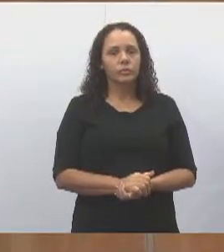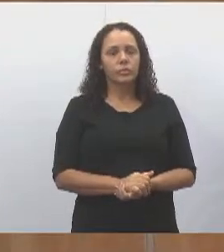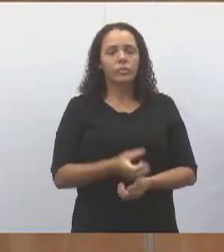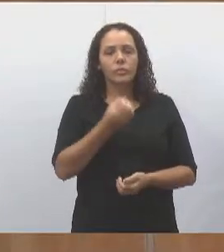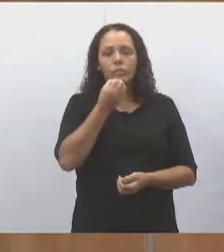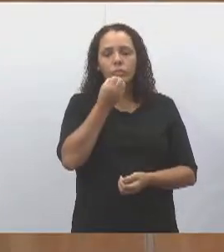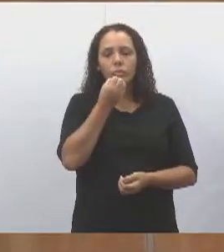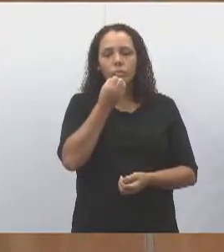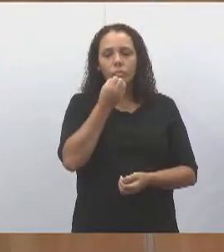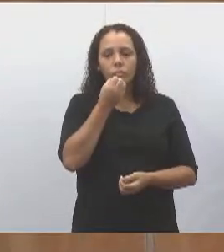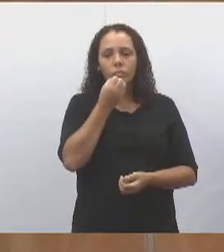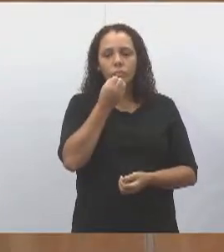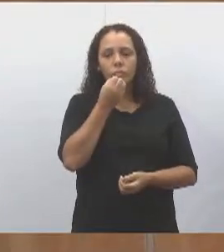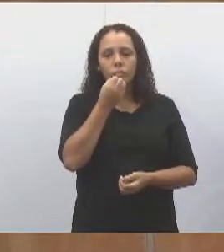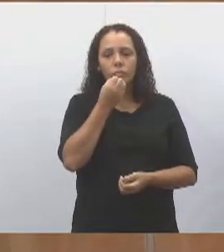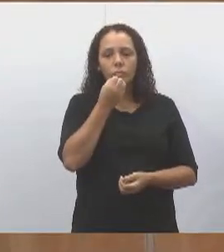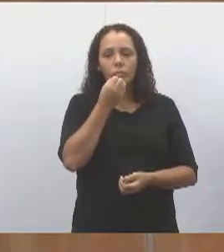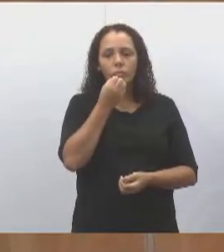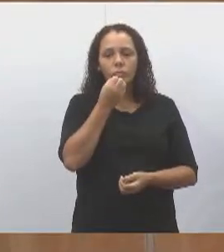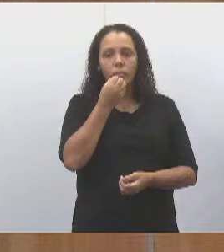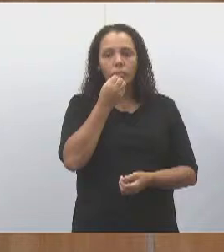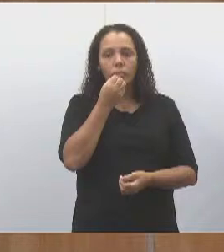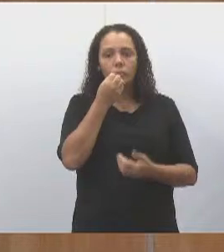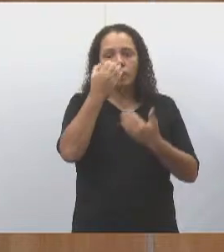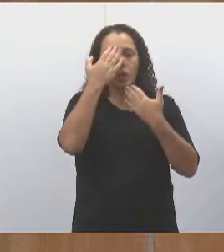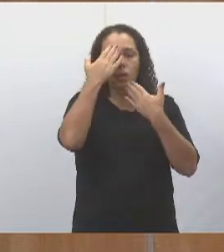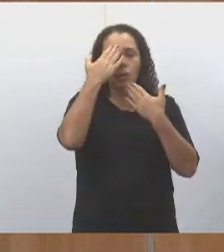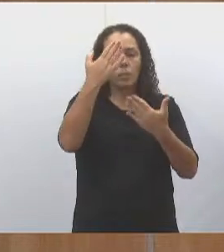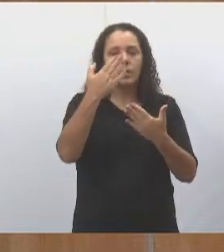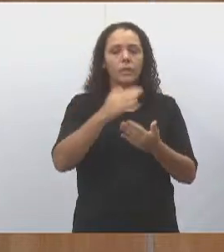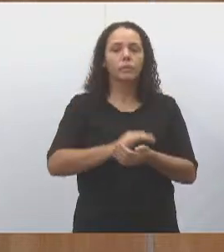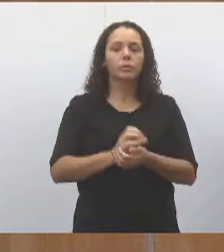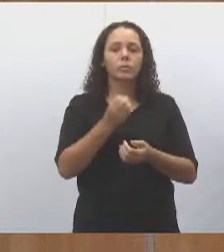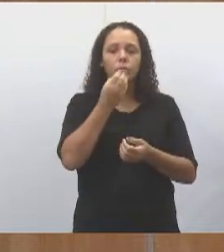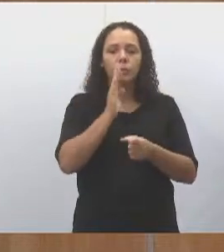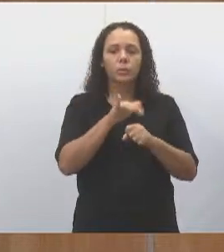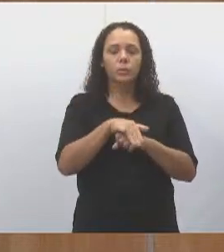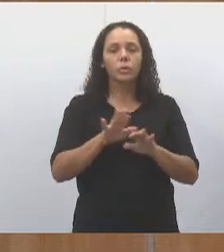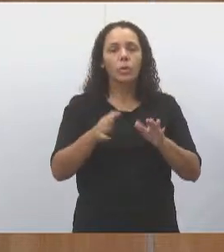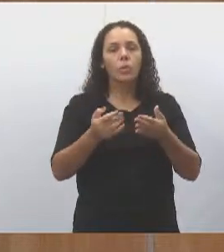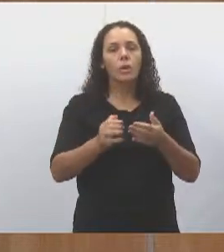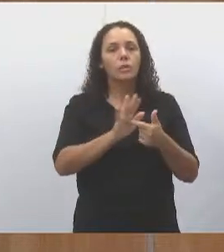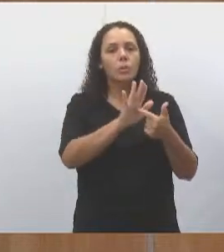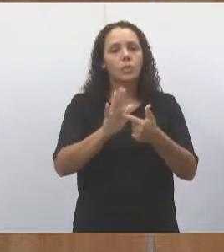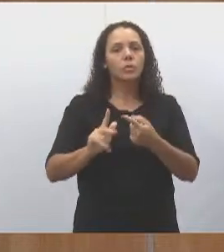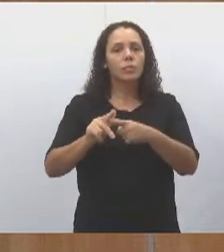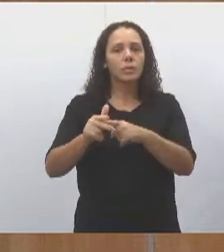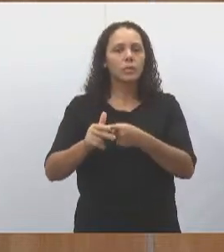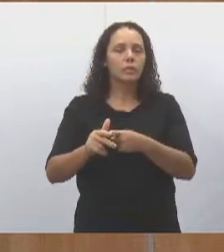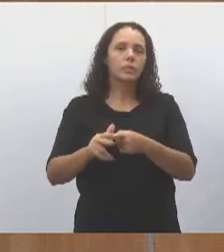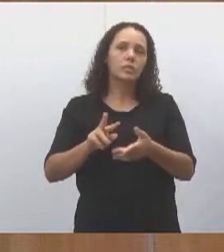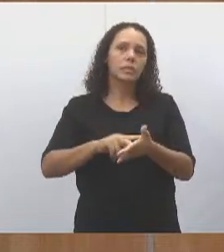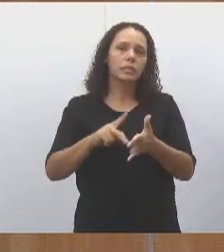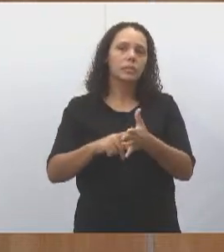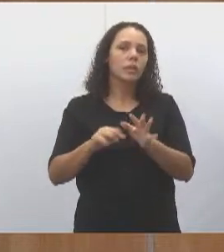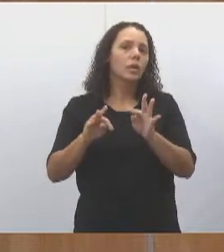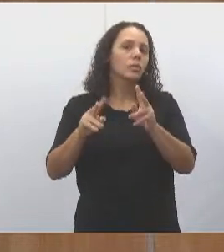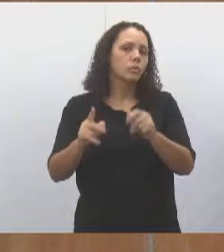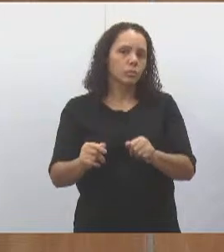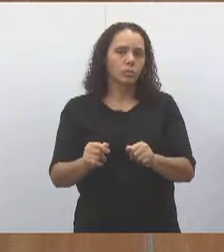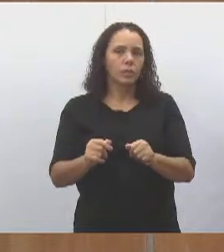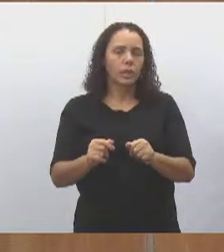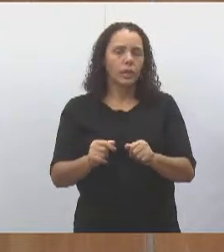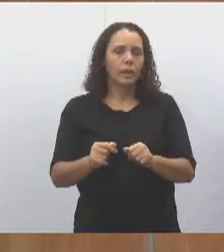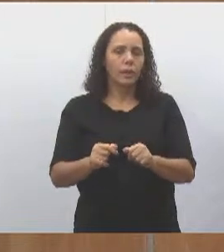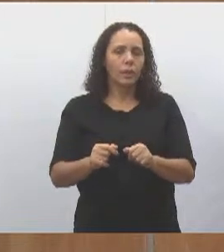Boa noite. Obrigado, Silvana. Quando eu falo manutenção, na verdade é o custeio, tá? Então,